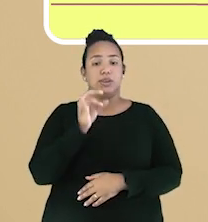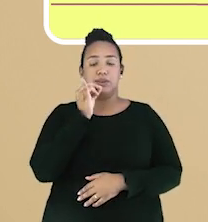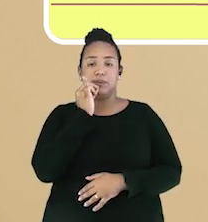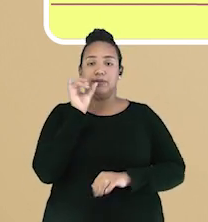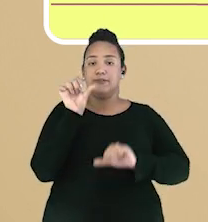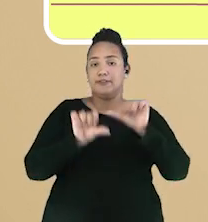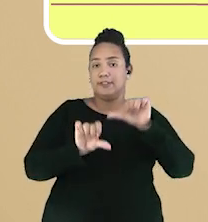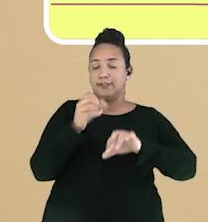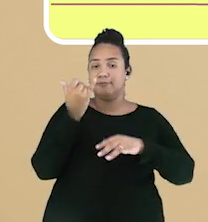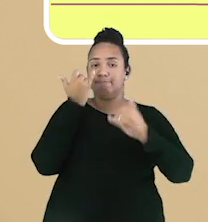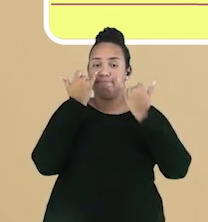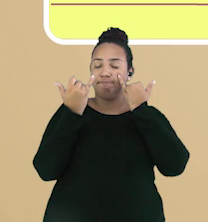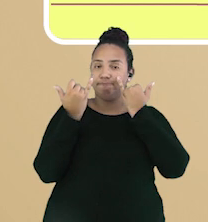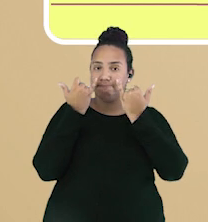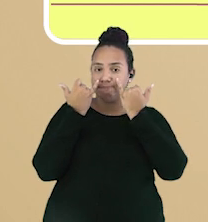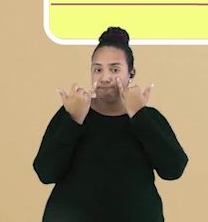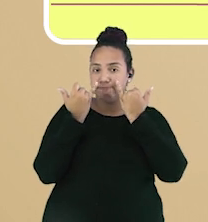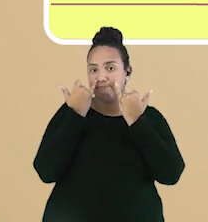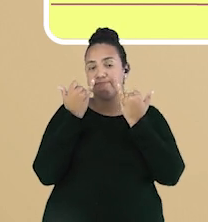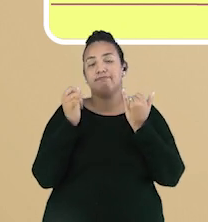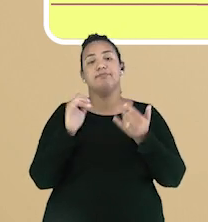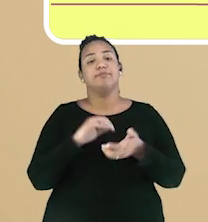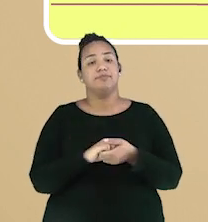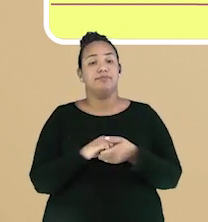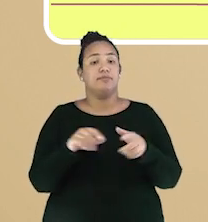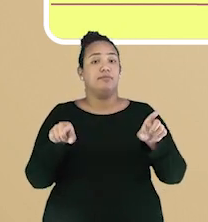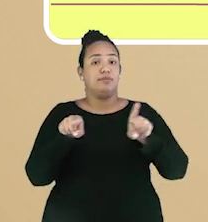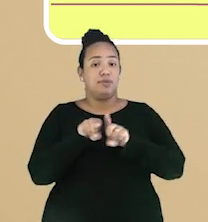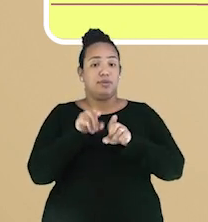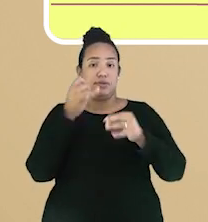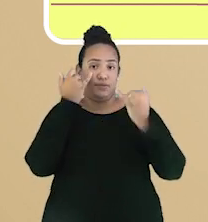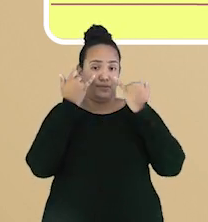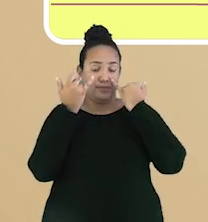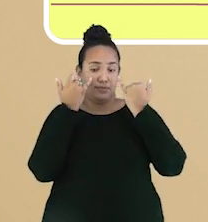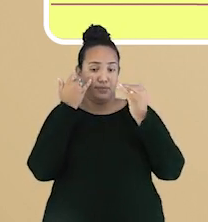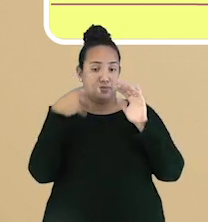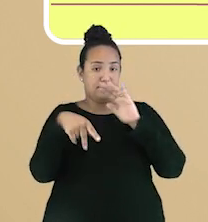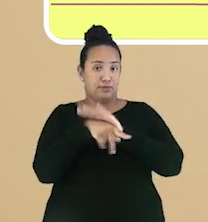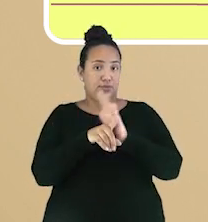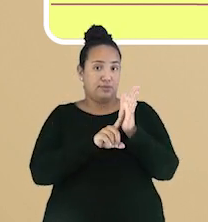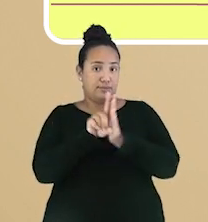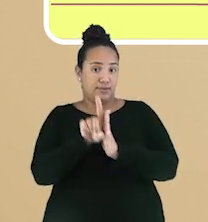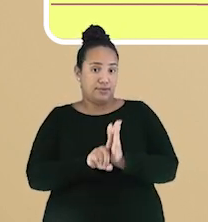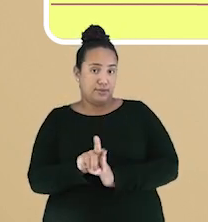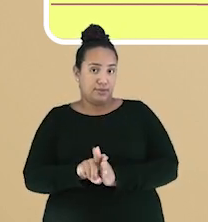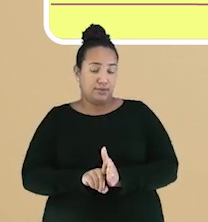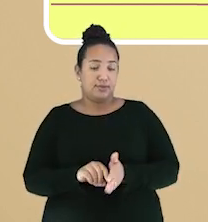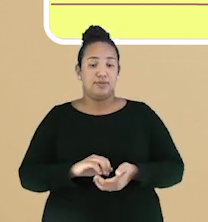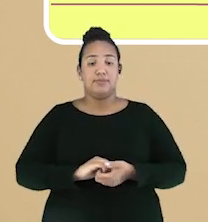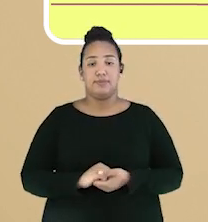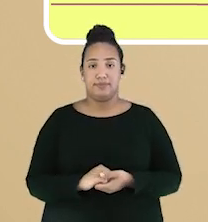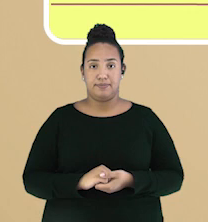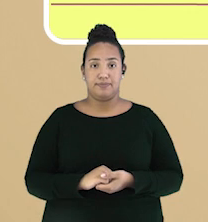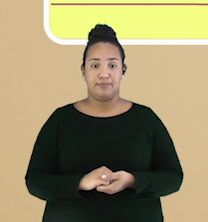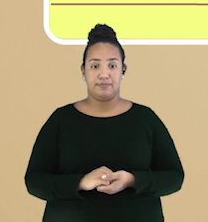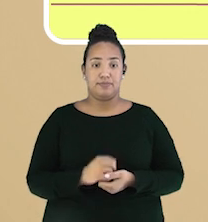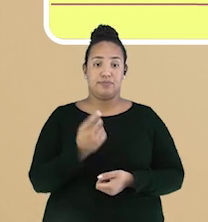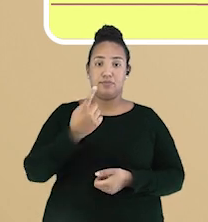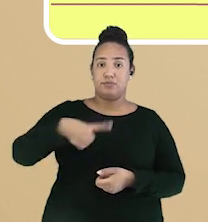das informações e dados obtidos em uma determinada pesquisa. Podemos